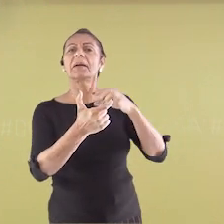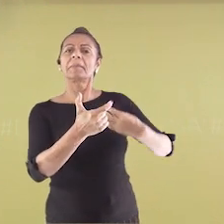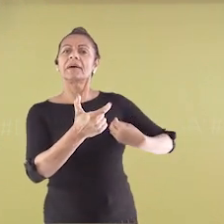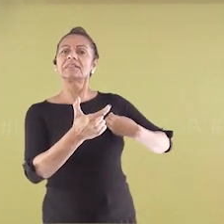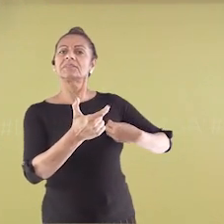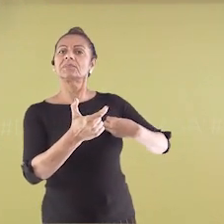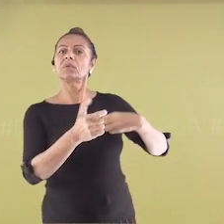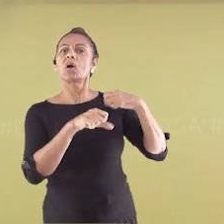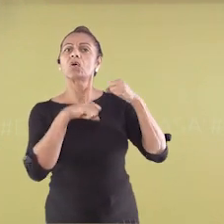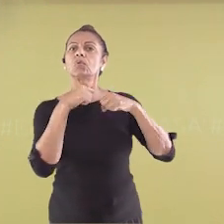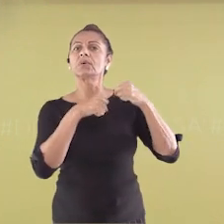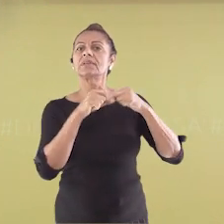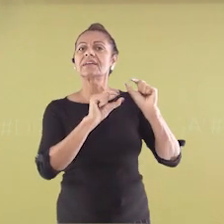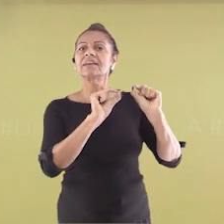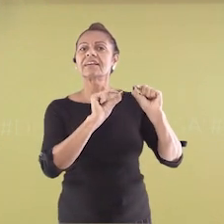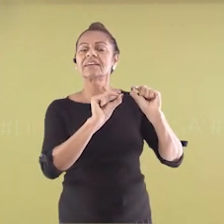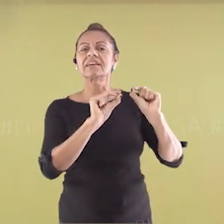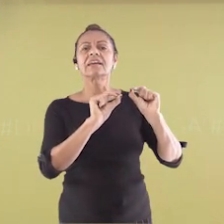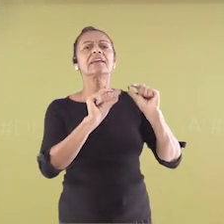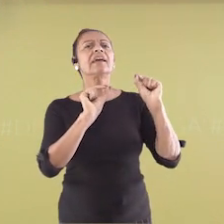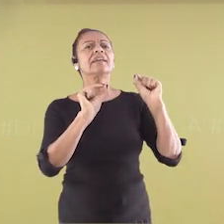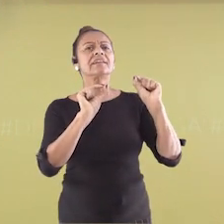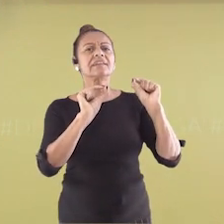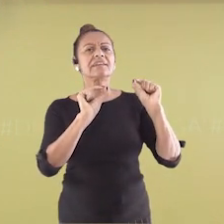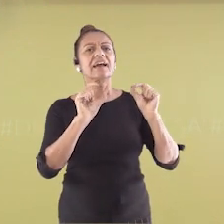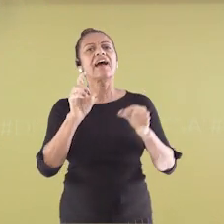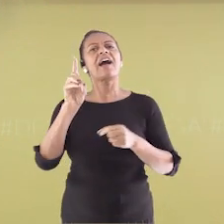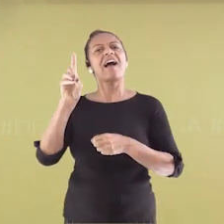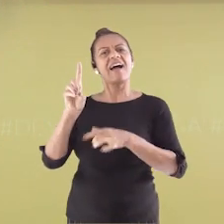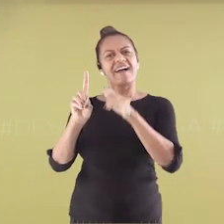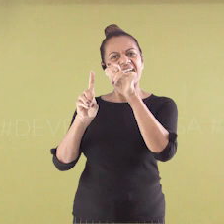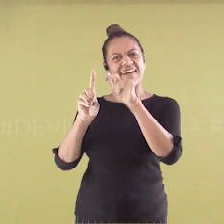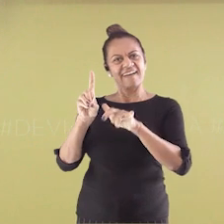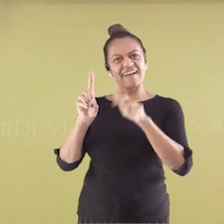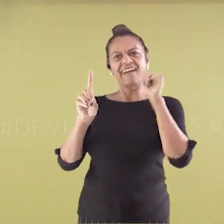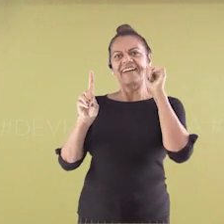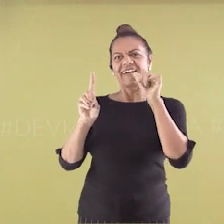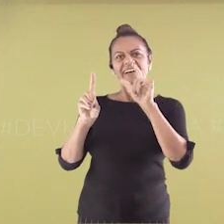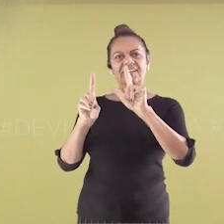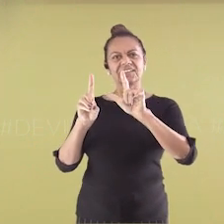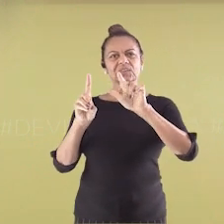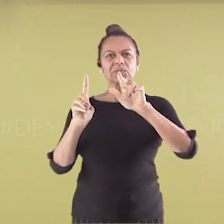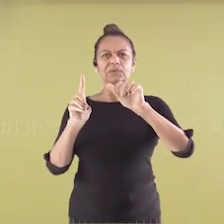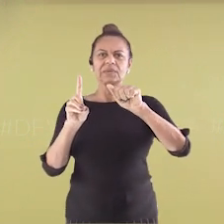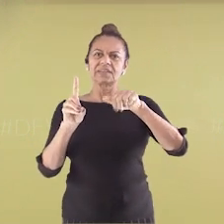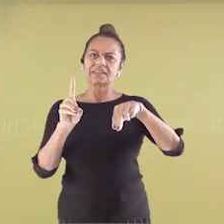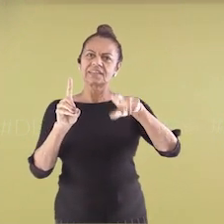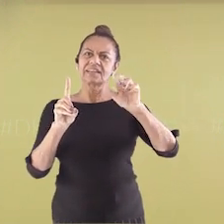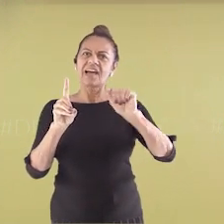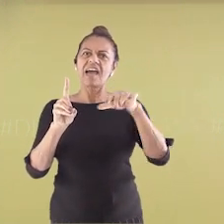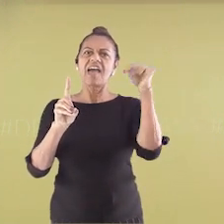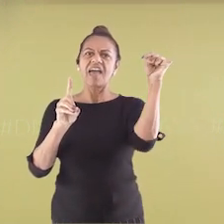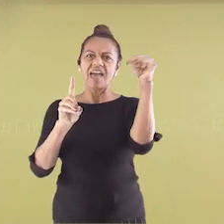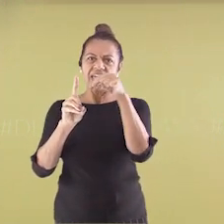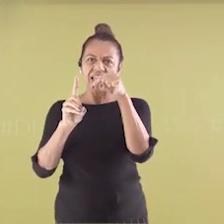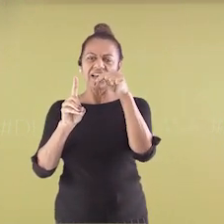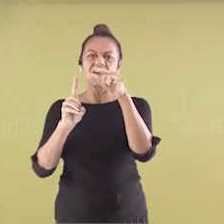aqui. Agora, se a gente perguntar, quem participou da corrida?